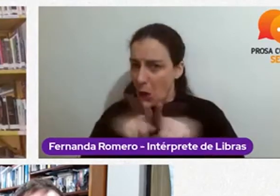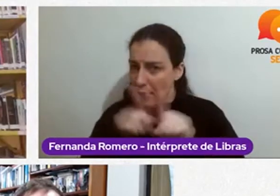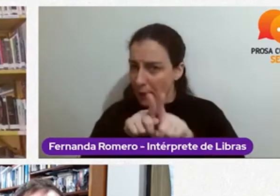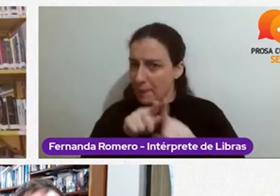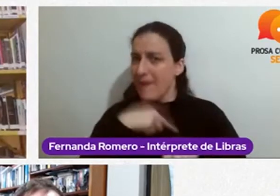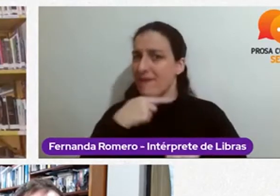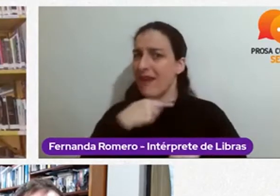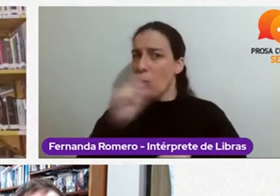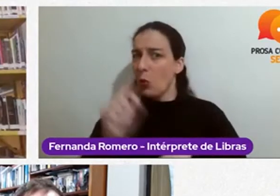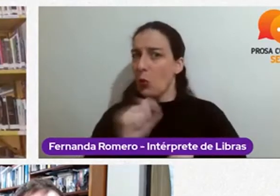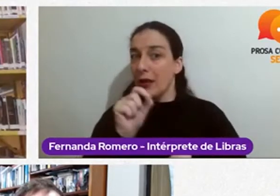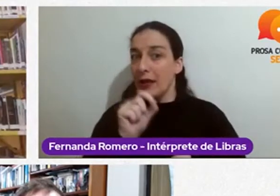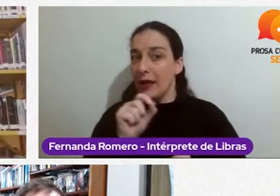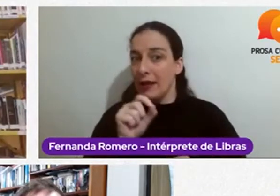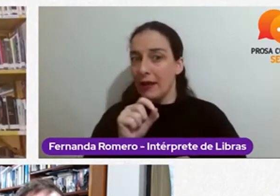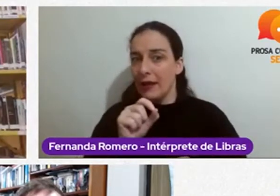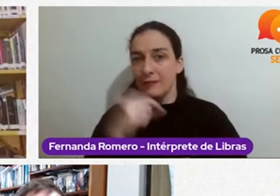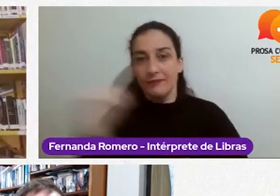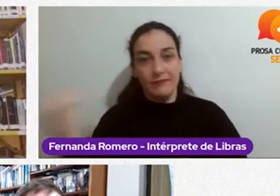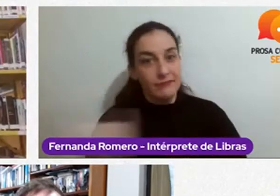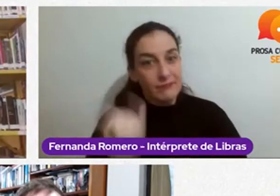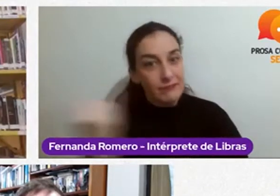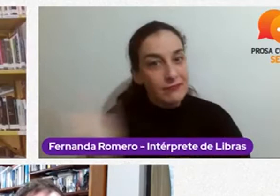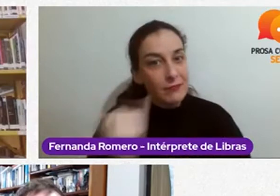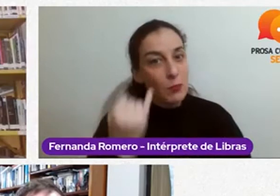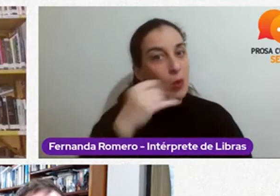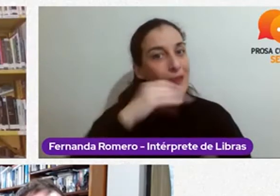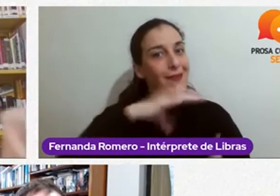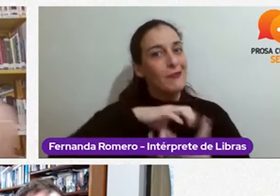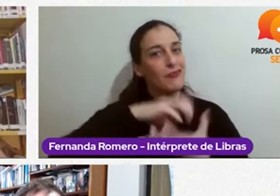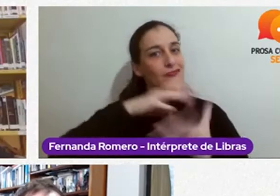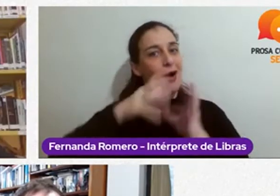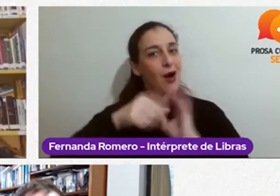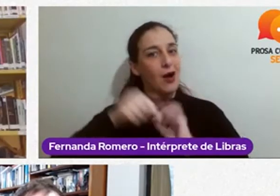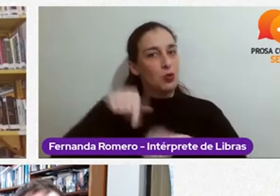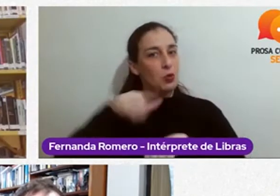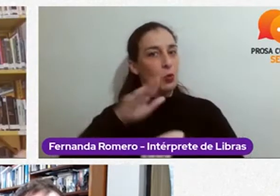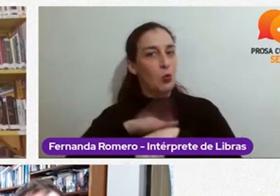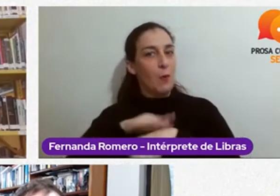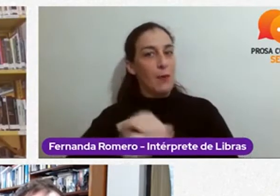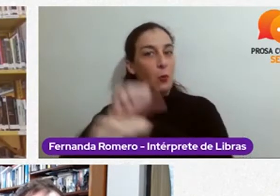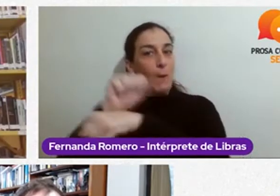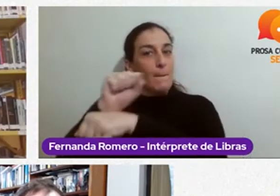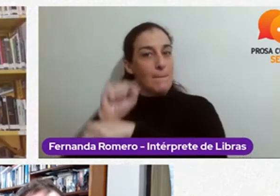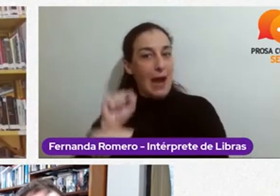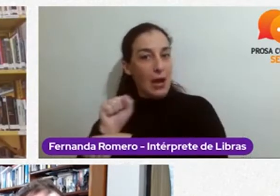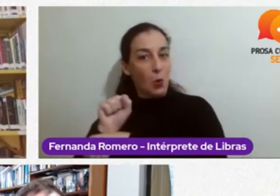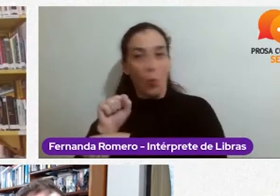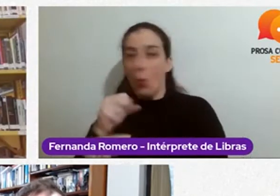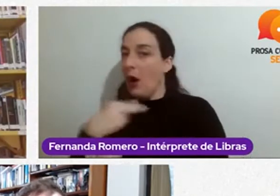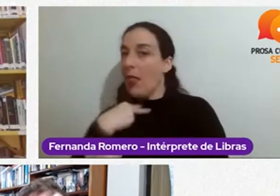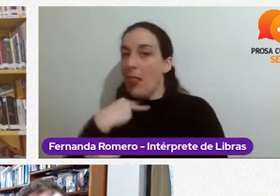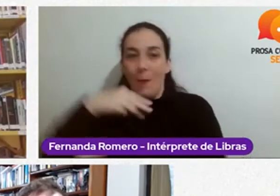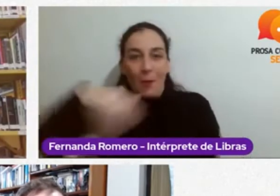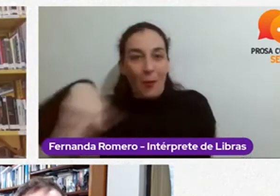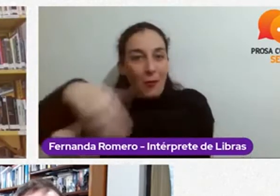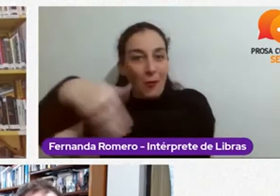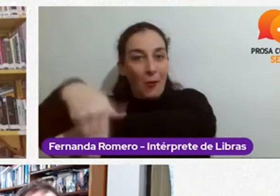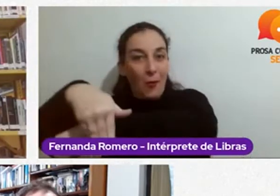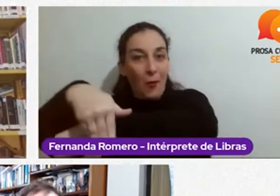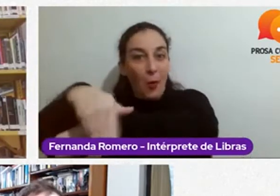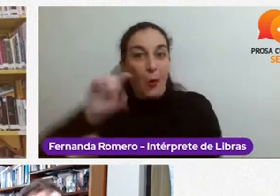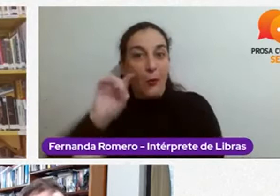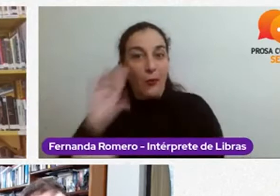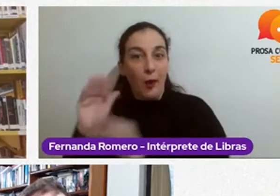Tedi, sobre a importância que a arte tem no momento que você que você não pode sair para a rua e que tu fica dentro